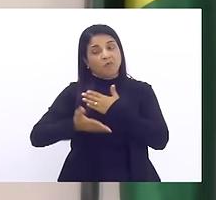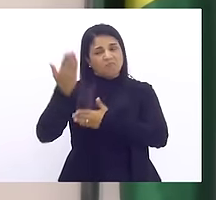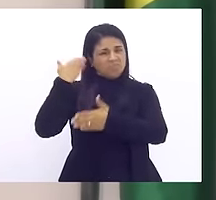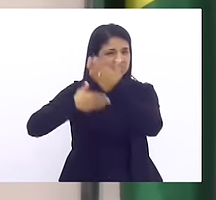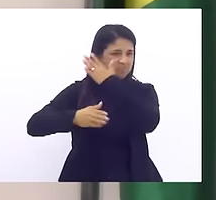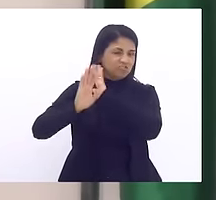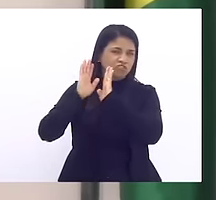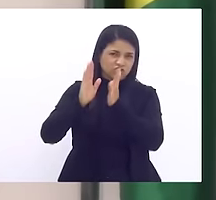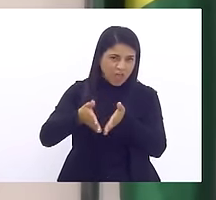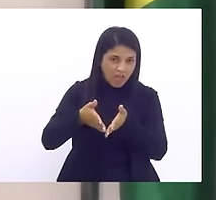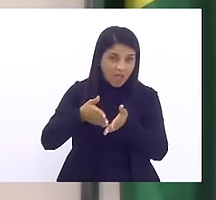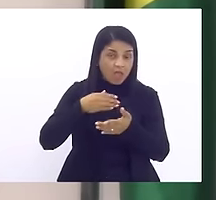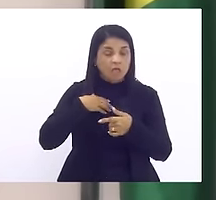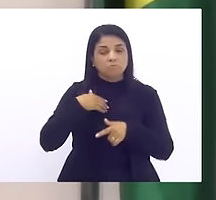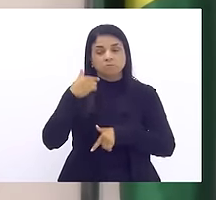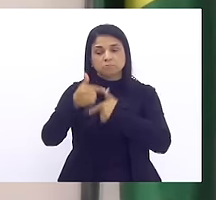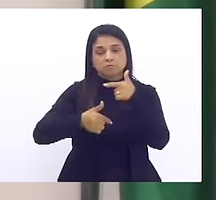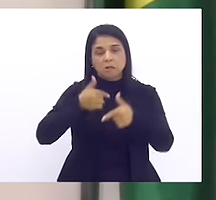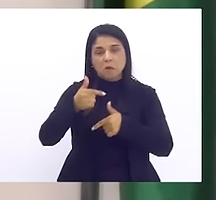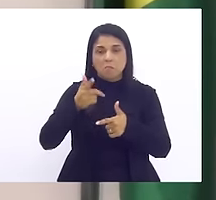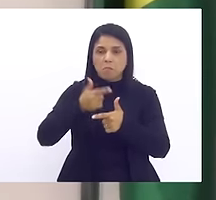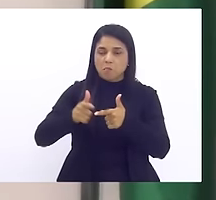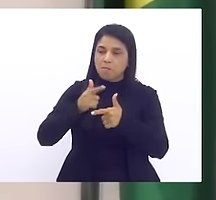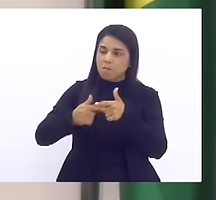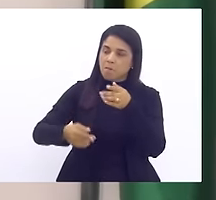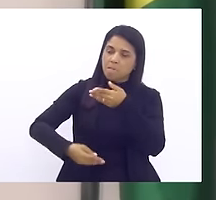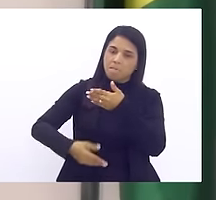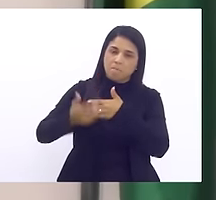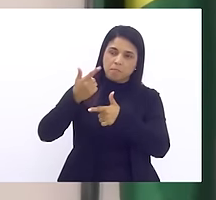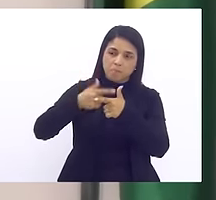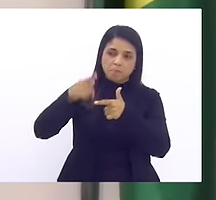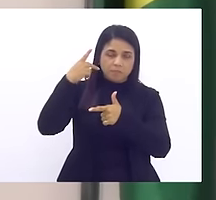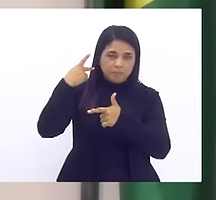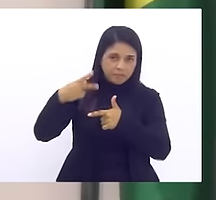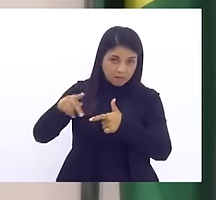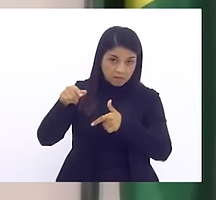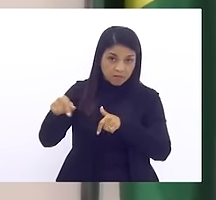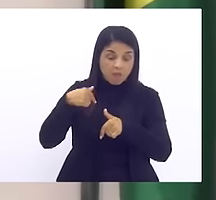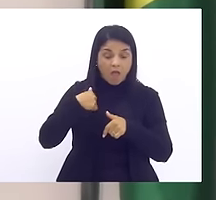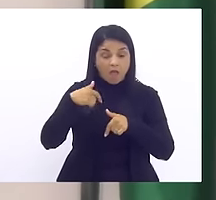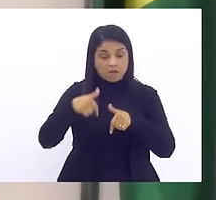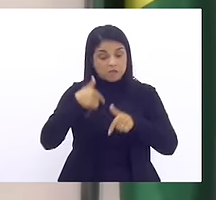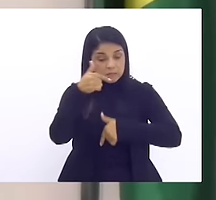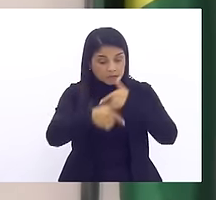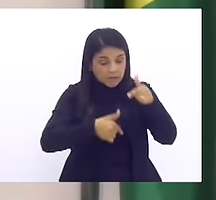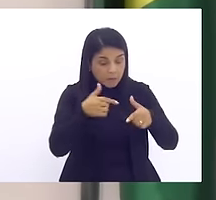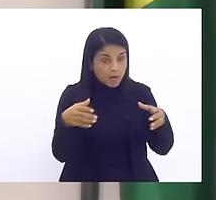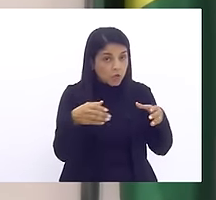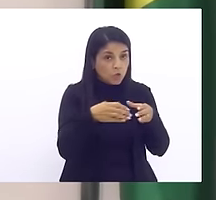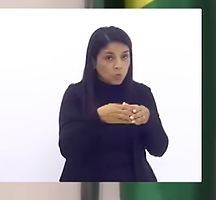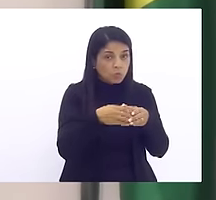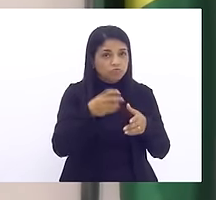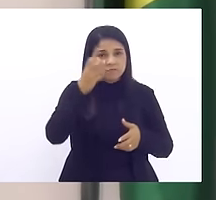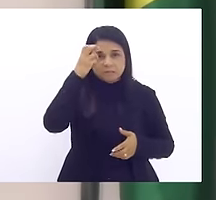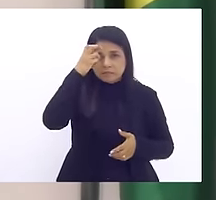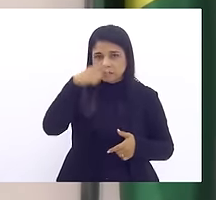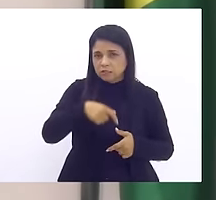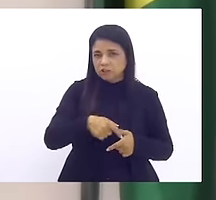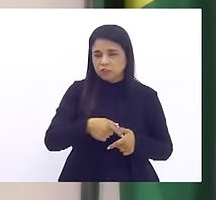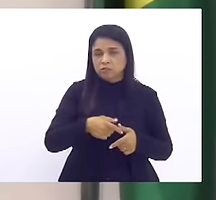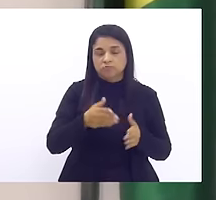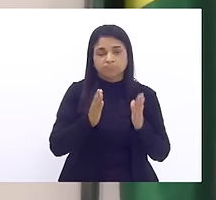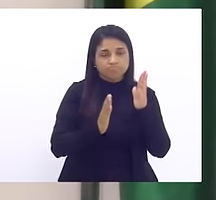de quem trabalhou assim aqui a gente trabalha de maneira inteligente essa primeira etapa foi uma etapa